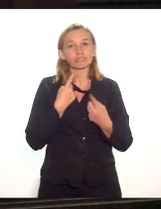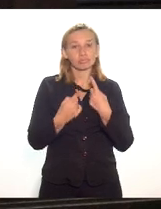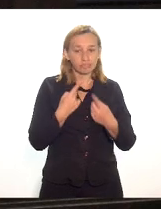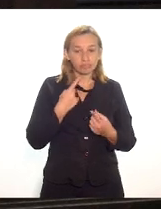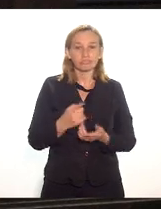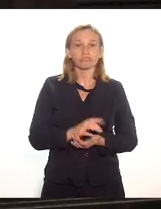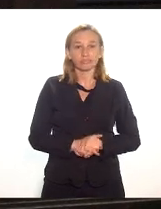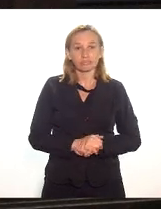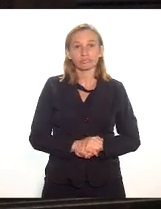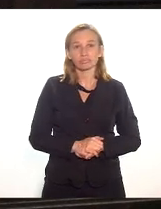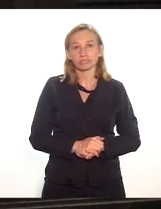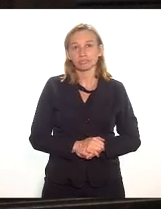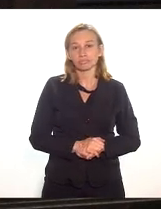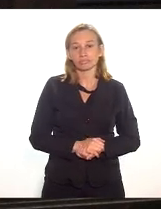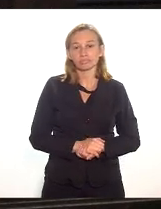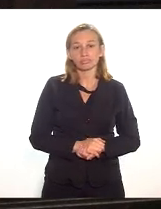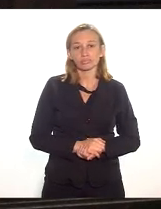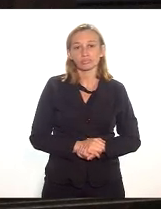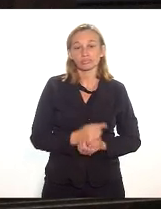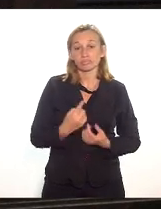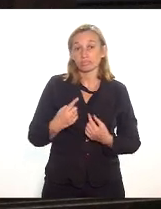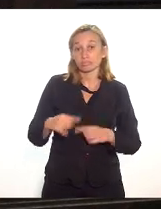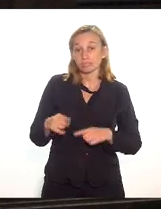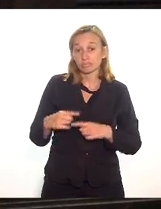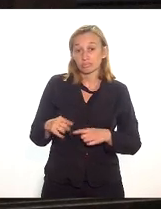Havia em debate um tema que provoca